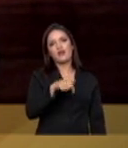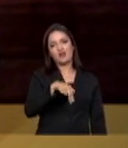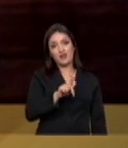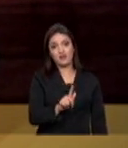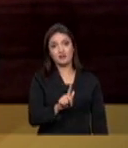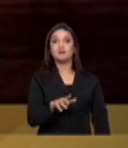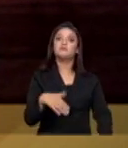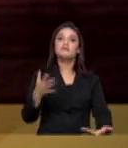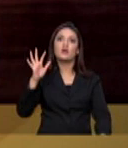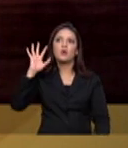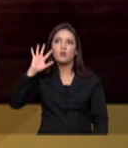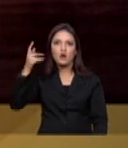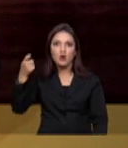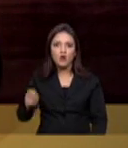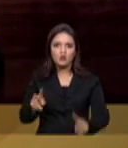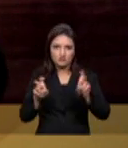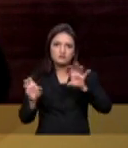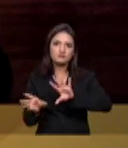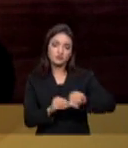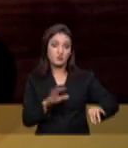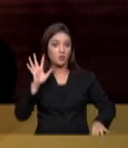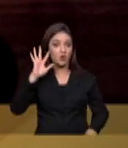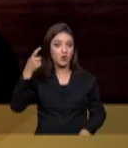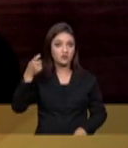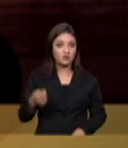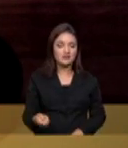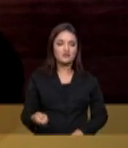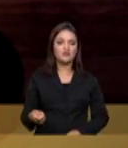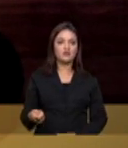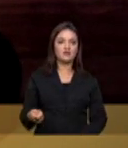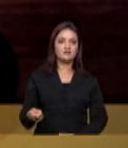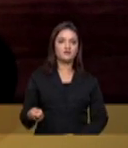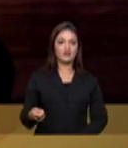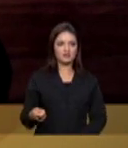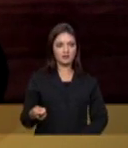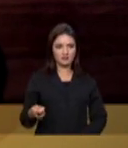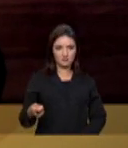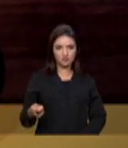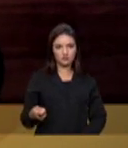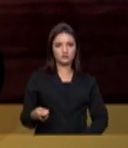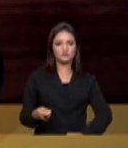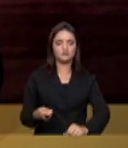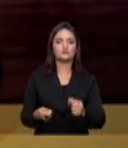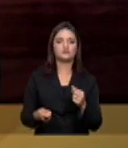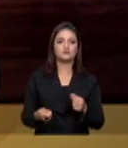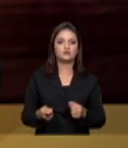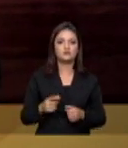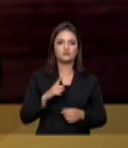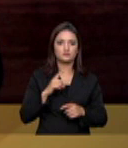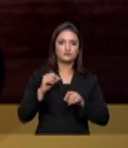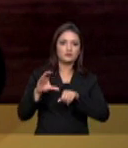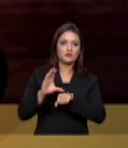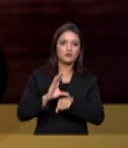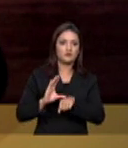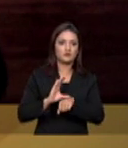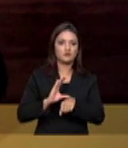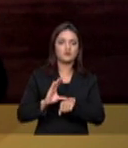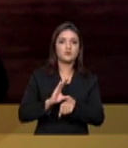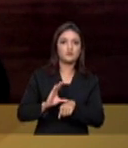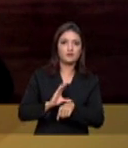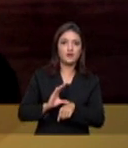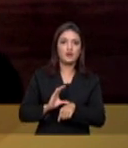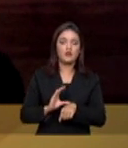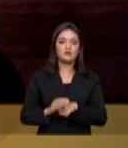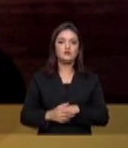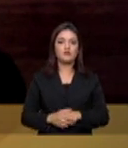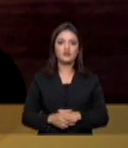enfrentou a questão referente a interpretação do alcance do artigo 231 da concessão Federal no